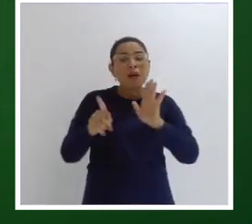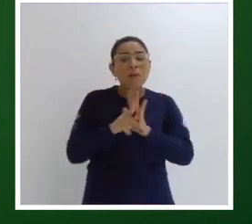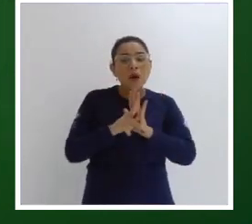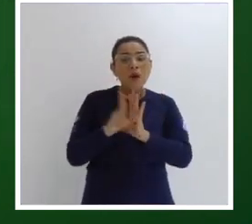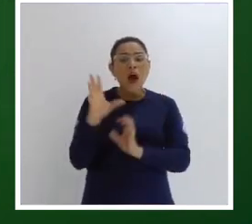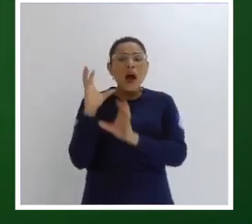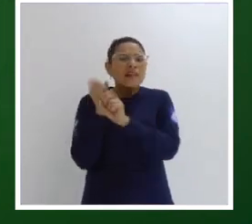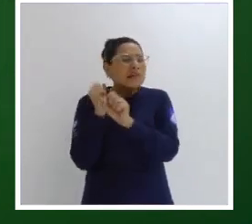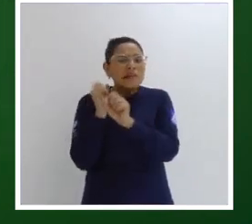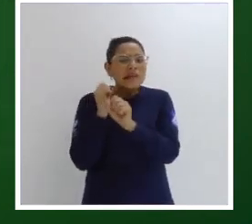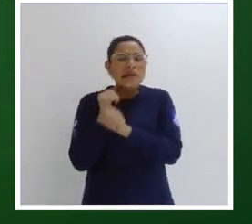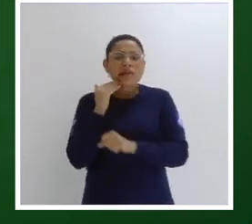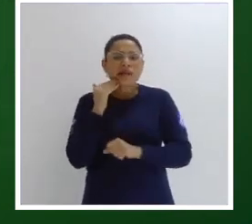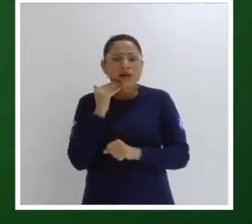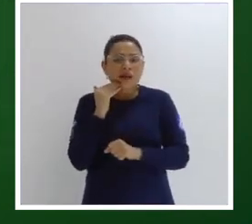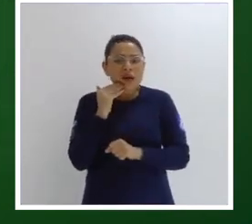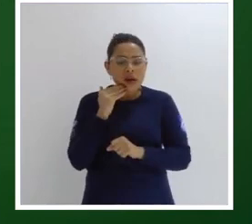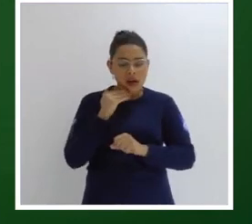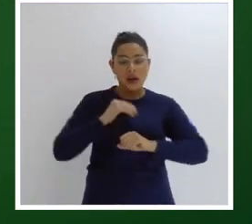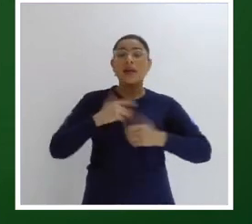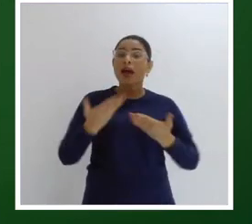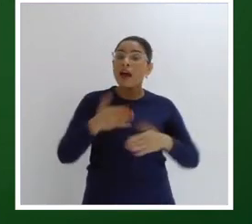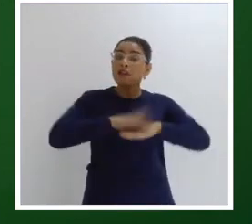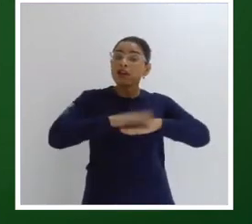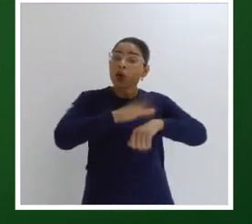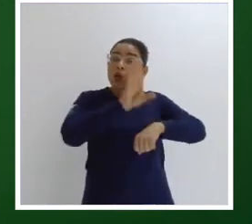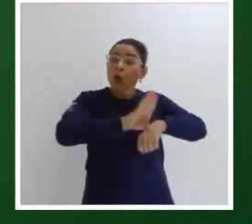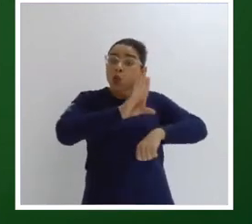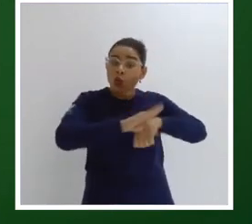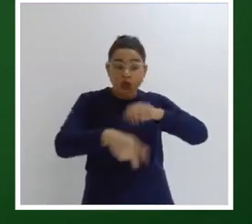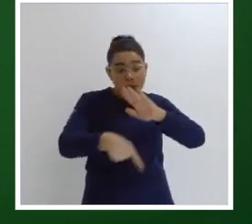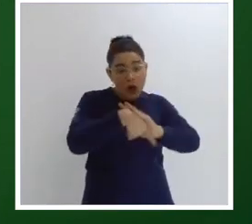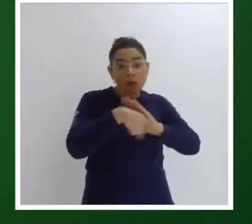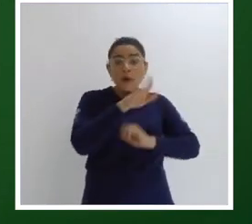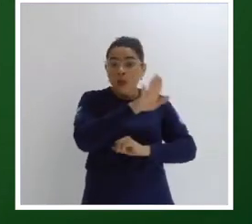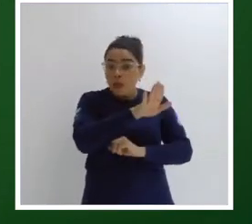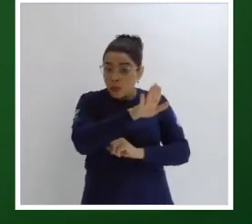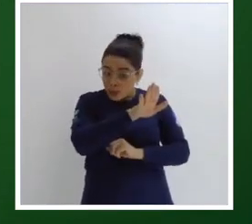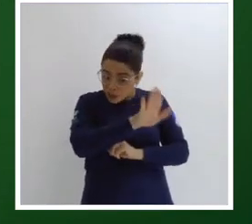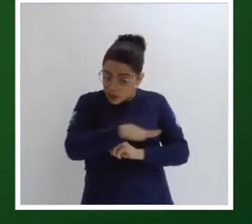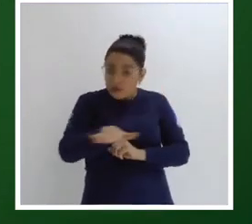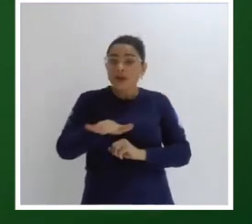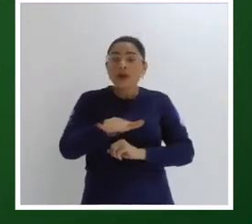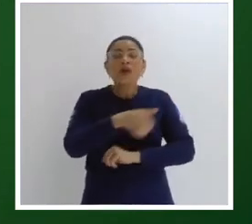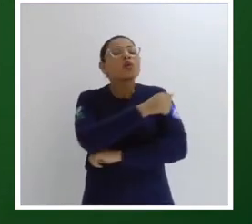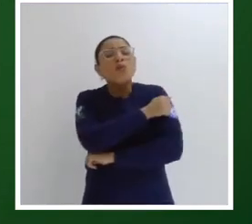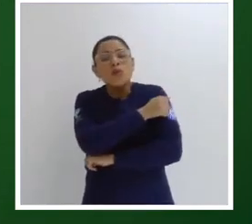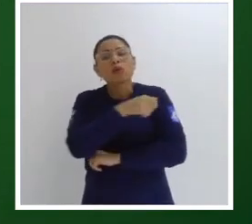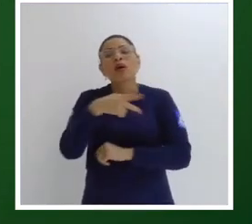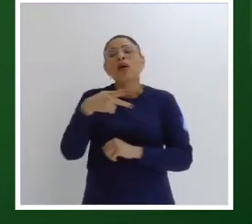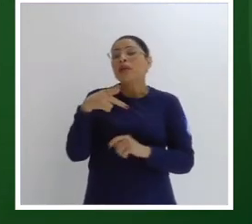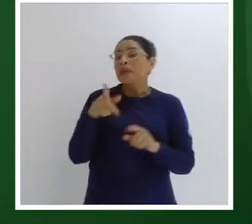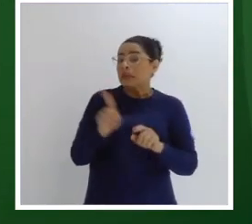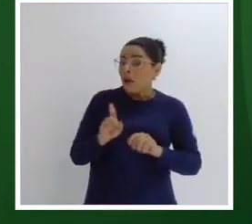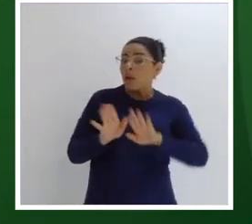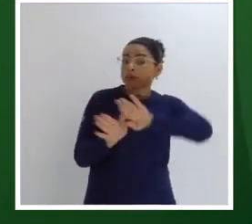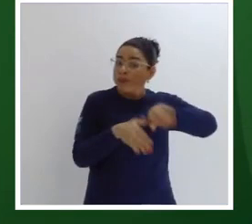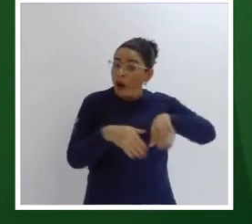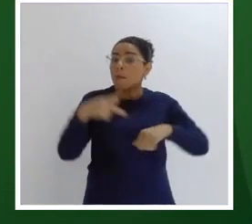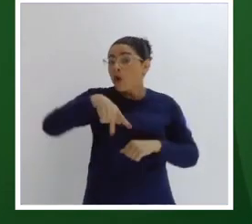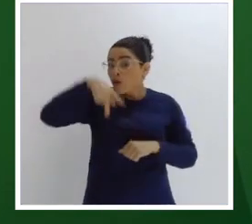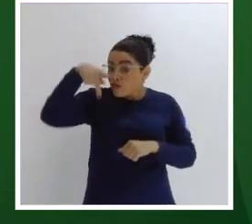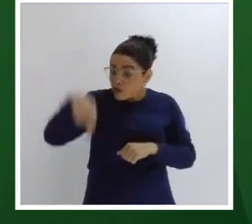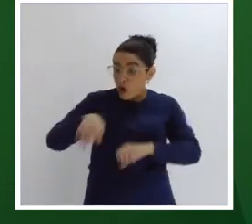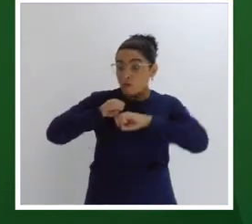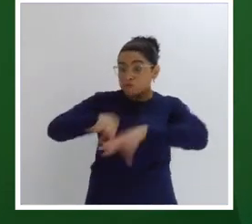veio fazer um curso para os professores dos anos iniciais e nós percebemos o quanto que nós avançamos e as nossas crianças